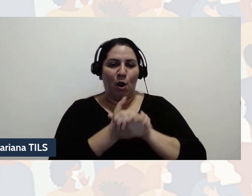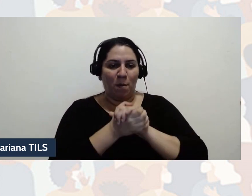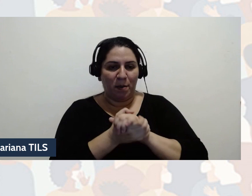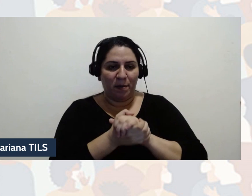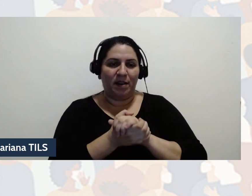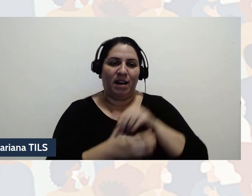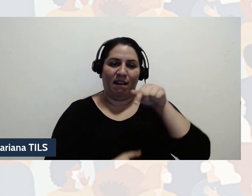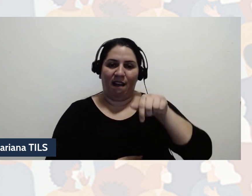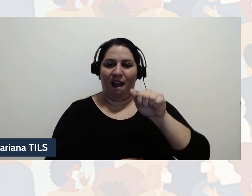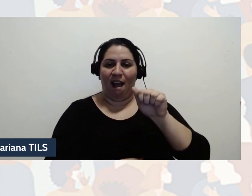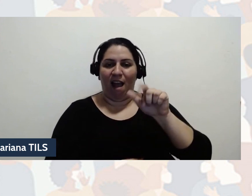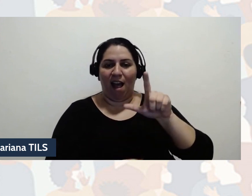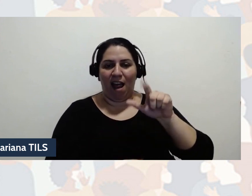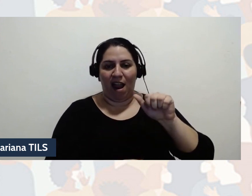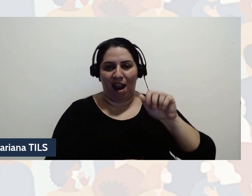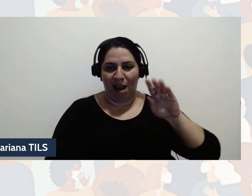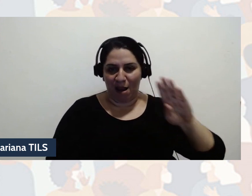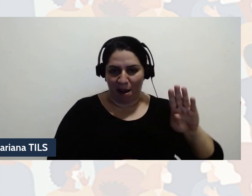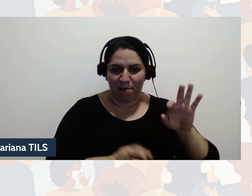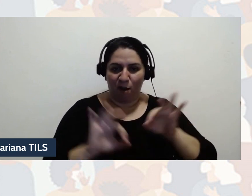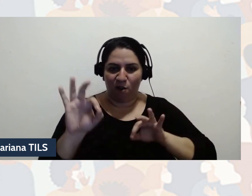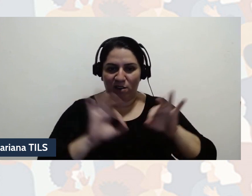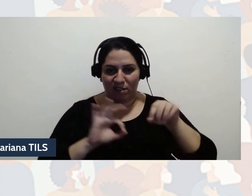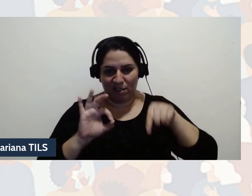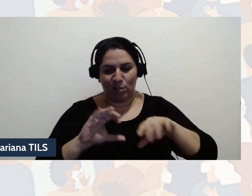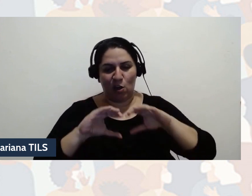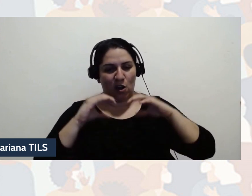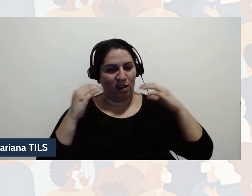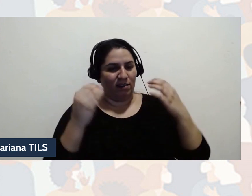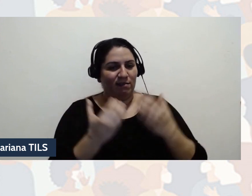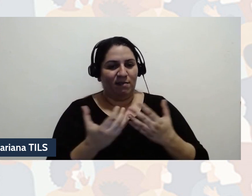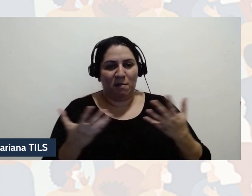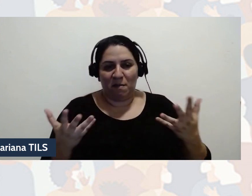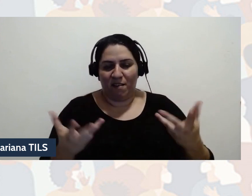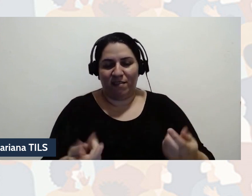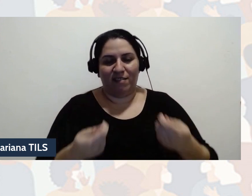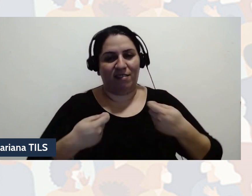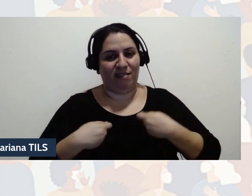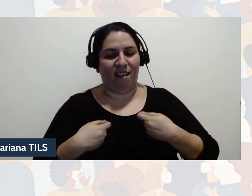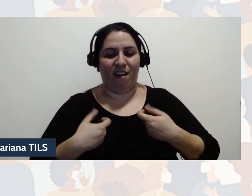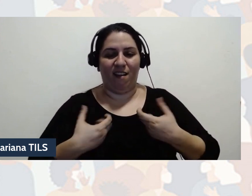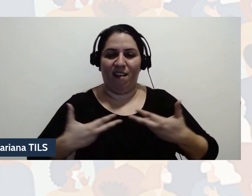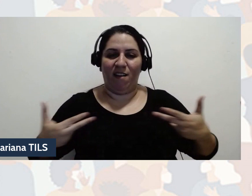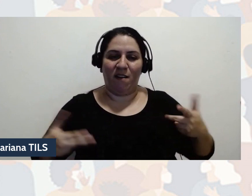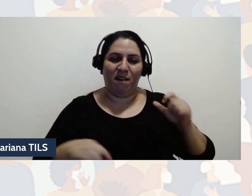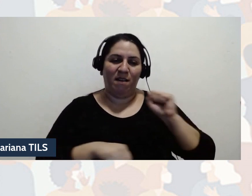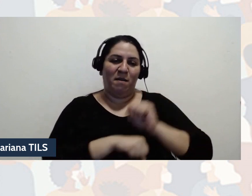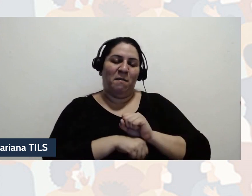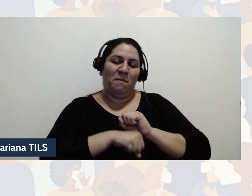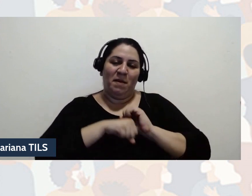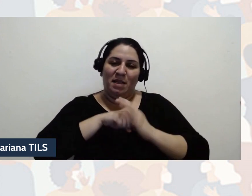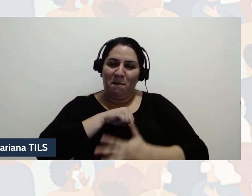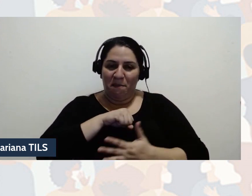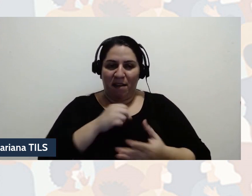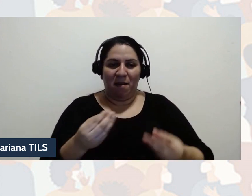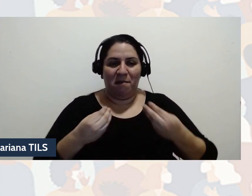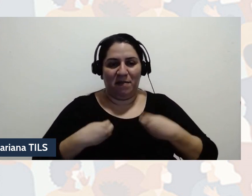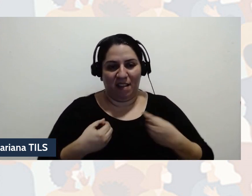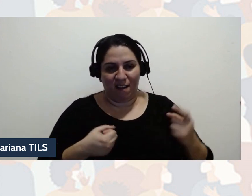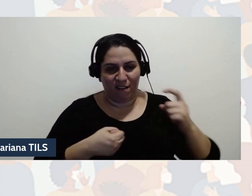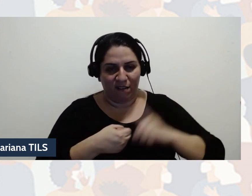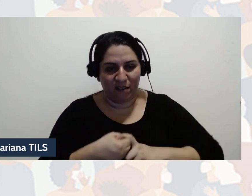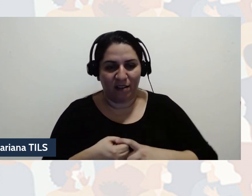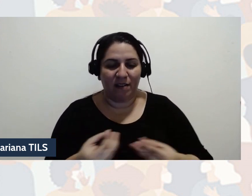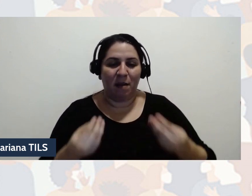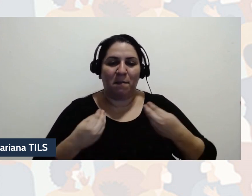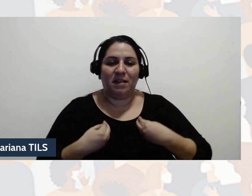Lab e a organização do CBLA por esse evento tão revigorante depois de tanto tempo de pandemia e por nos